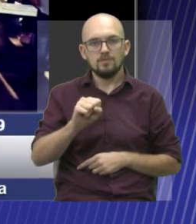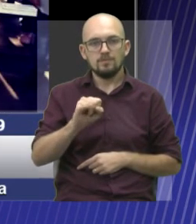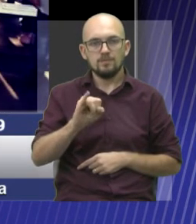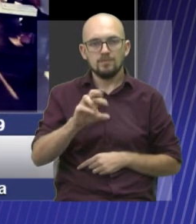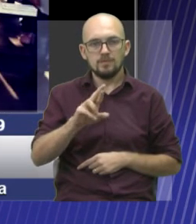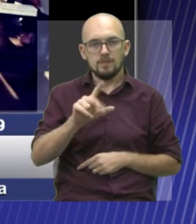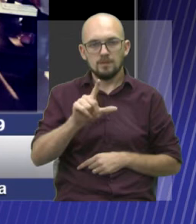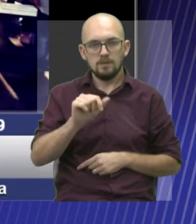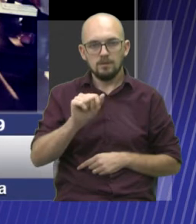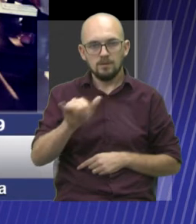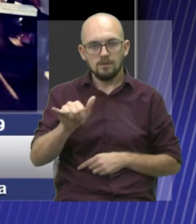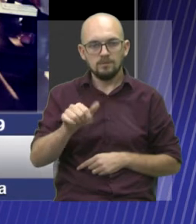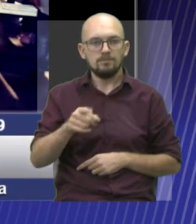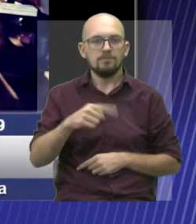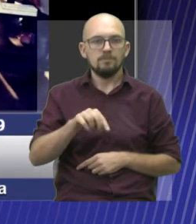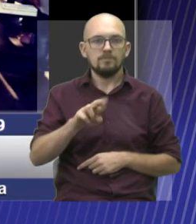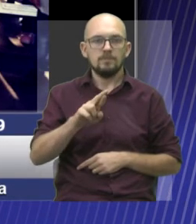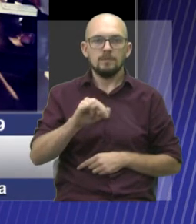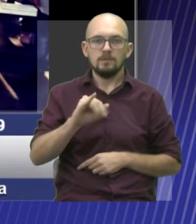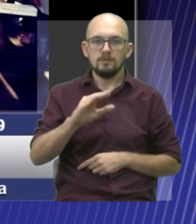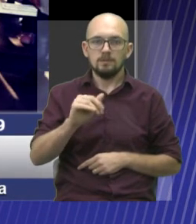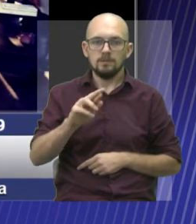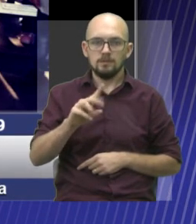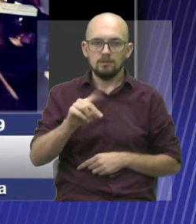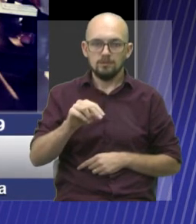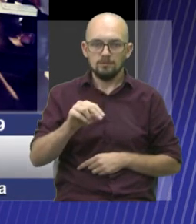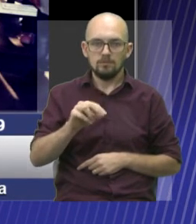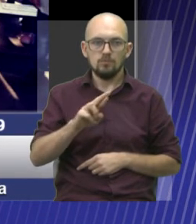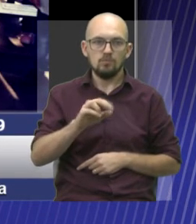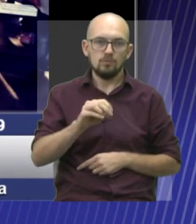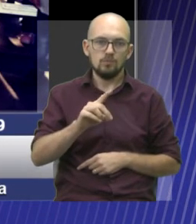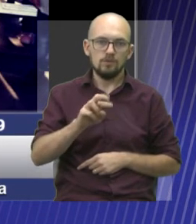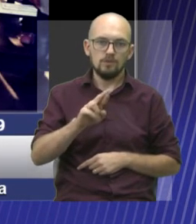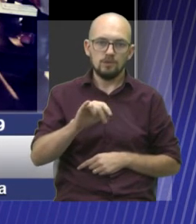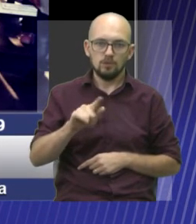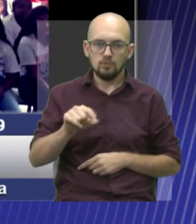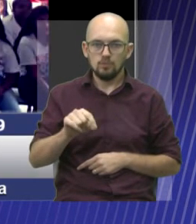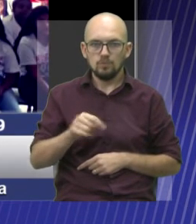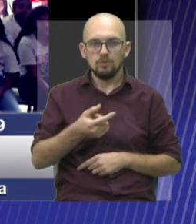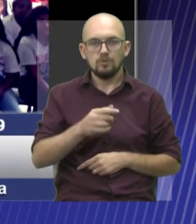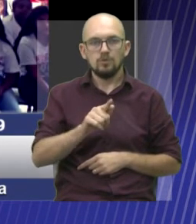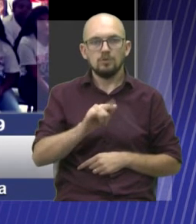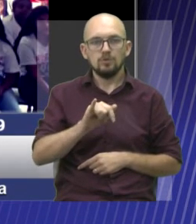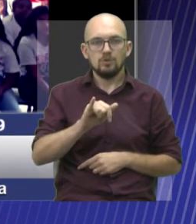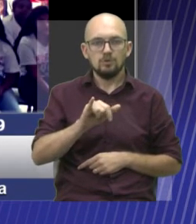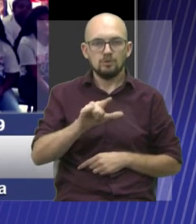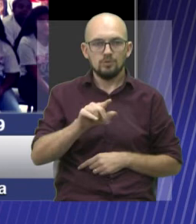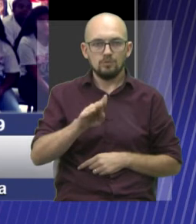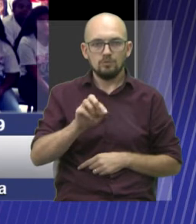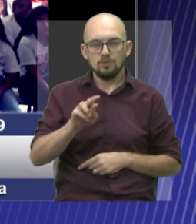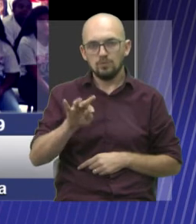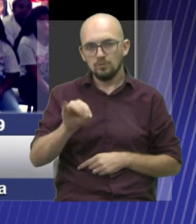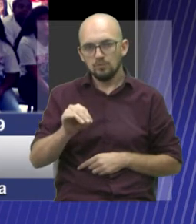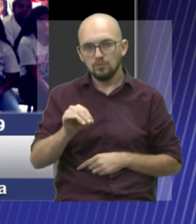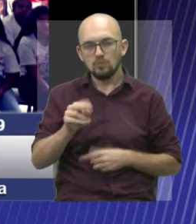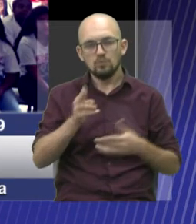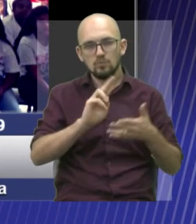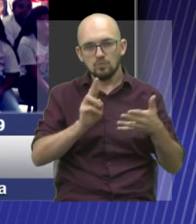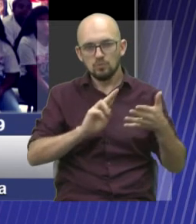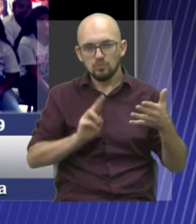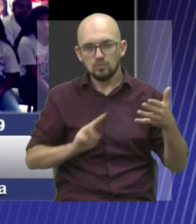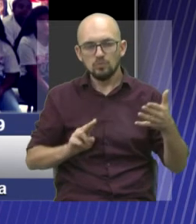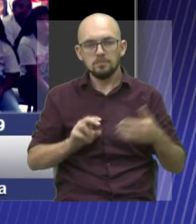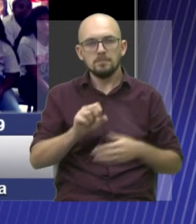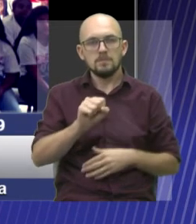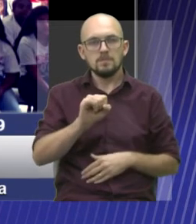Aparecida de Jesus Carvalho, Ricardo José Gasparotto, Rodrigo Everton Bueno, Gilberto Antônio Araújo Nascimento,